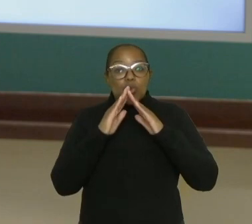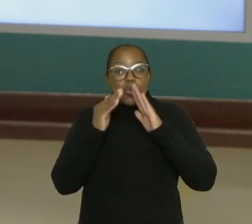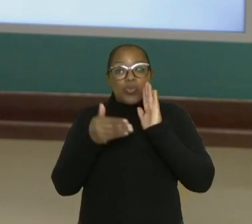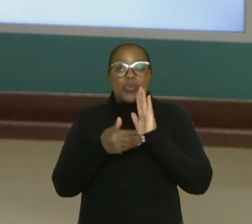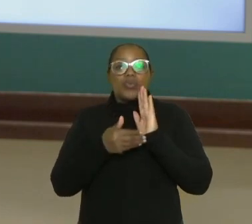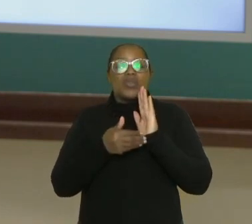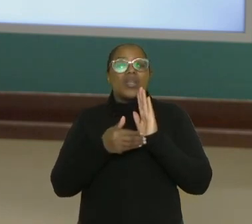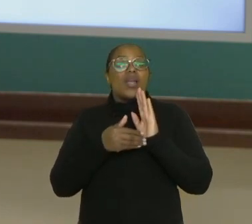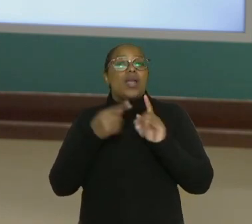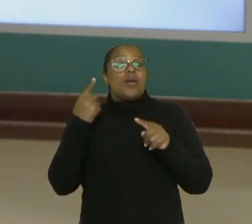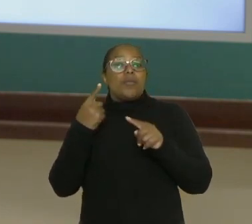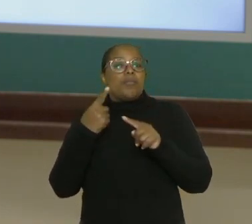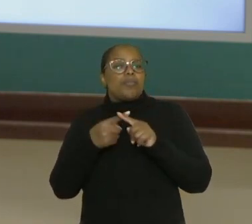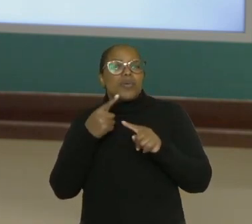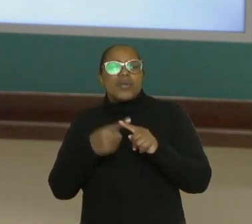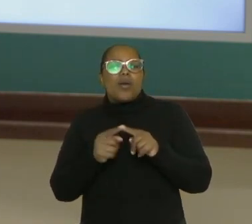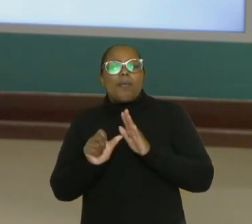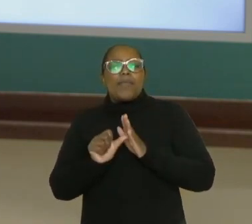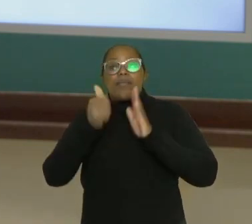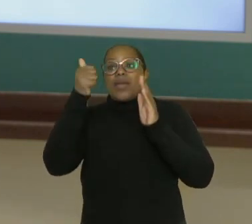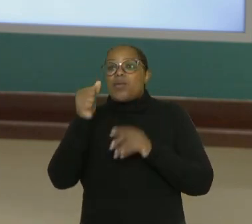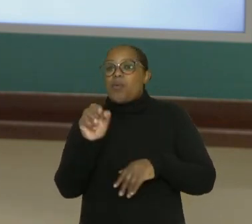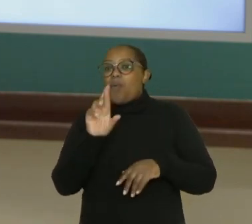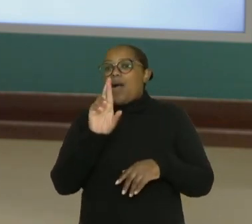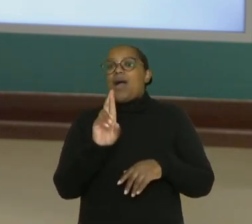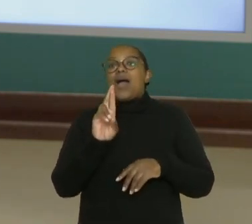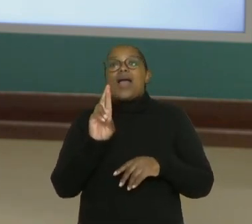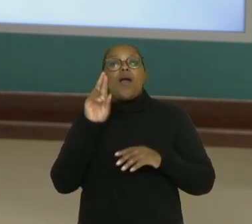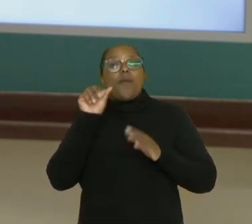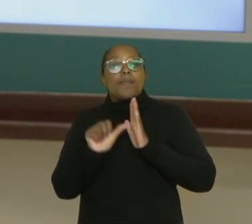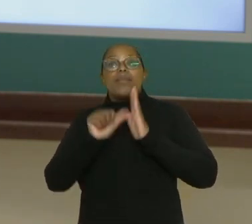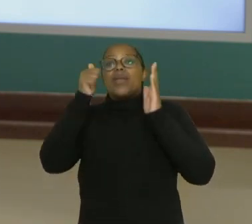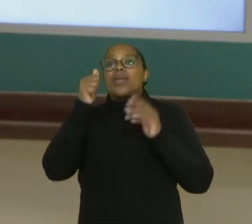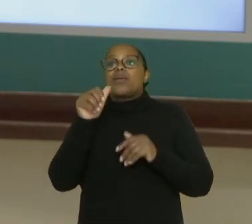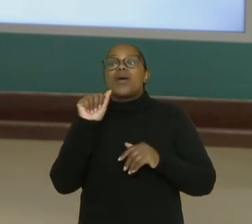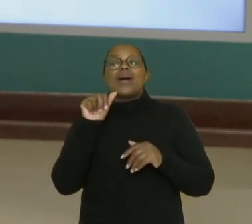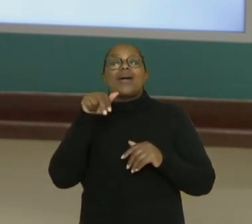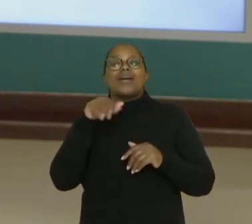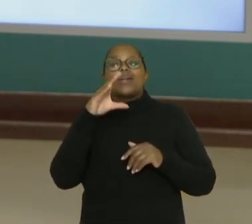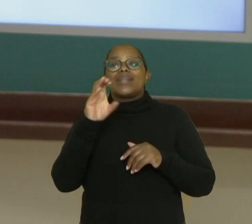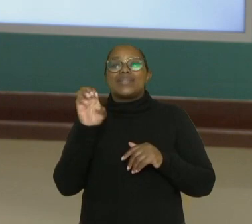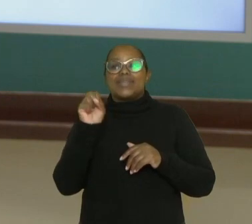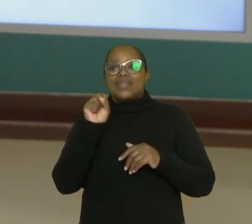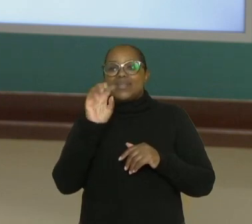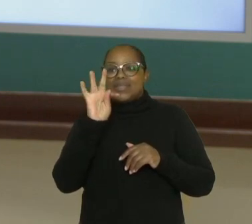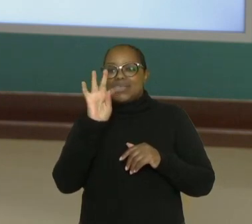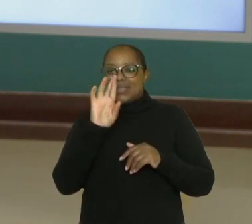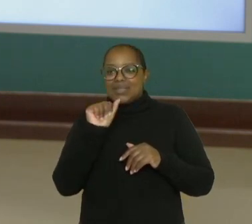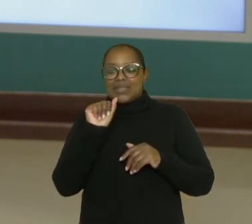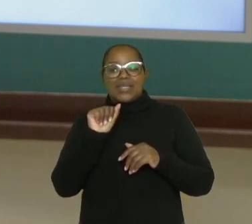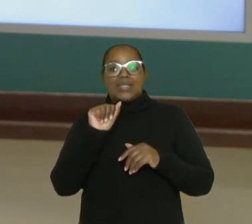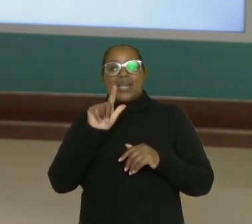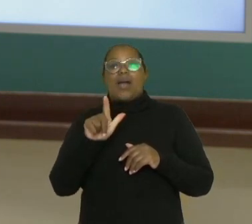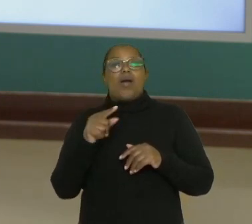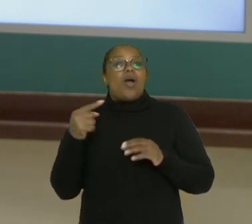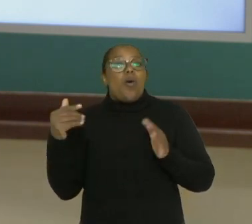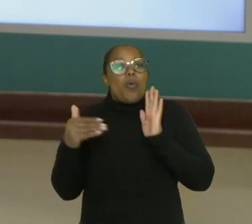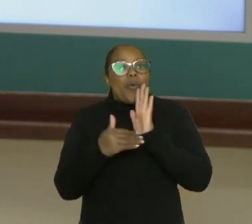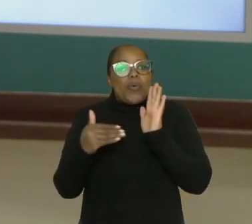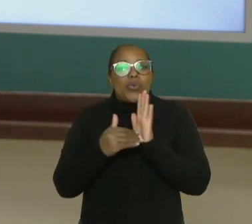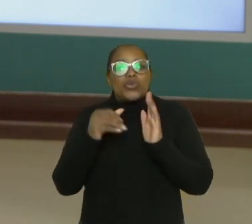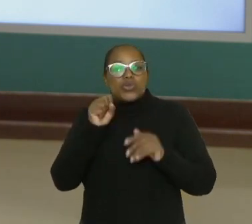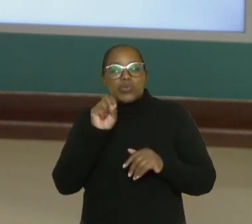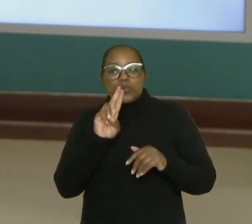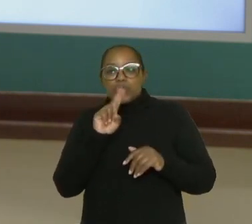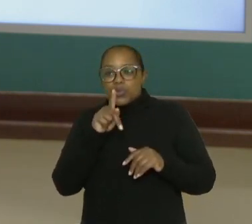mesmo ar que deu o primeiro sopro de vida para o primeiro ancestral recebe o último sopro de vida de cada um